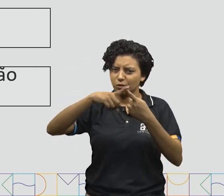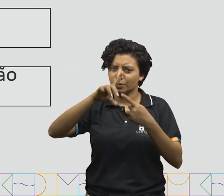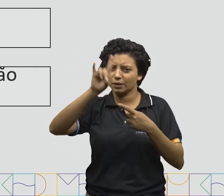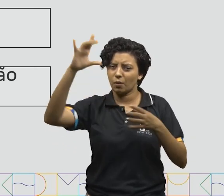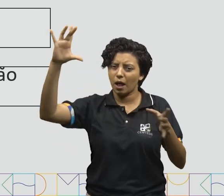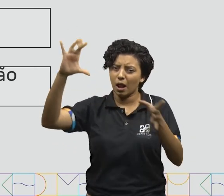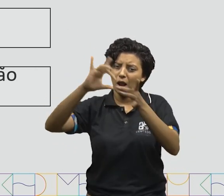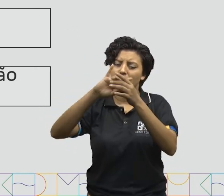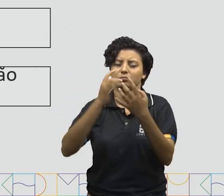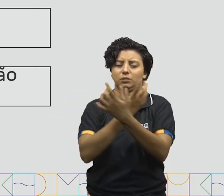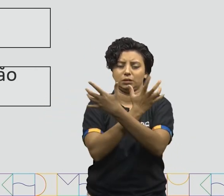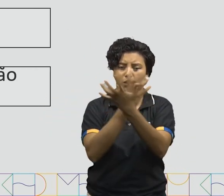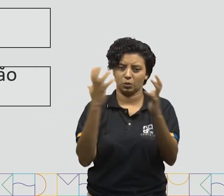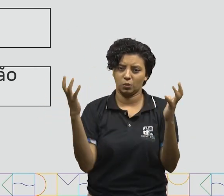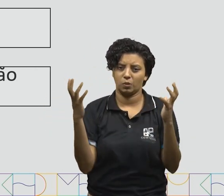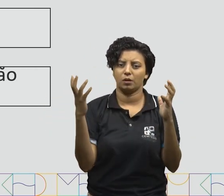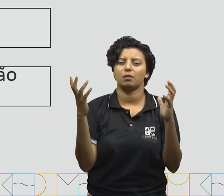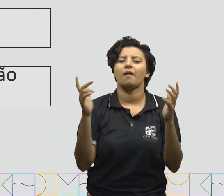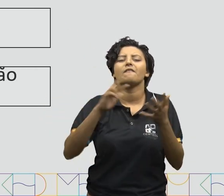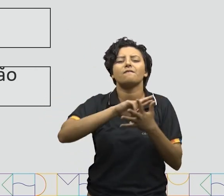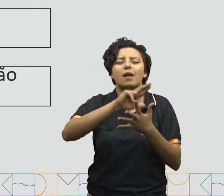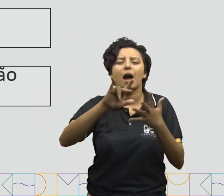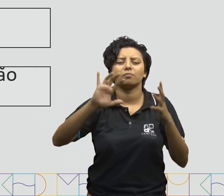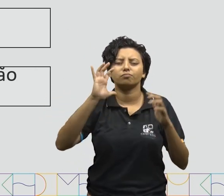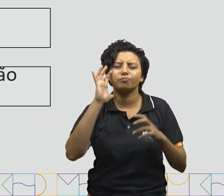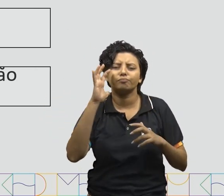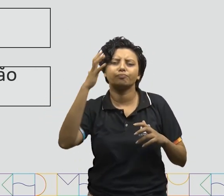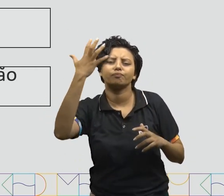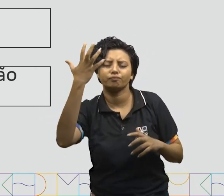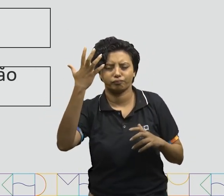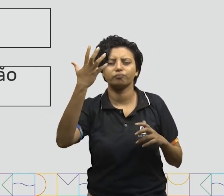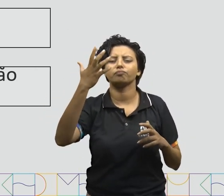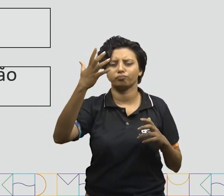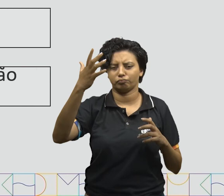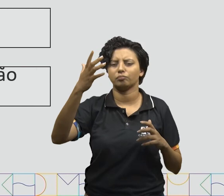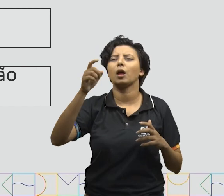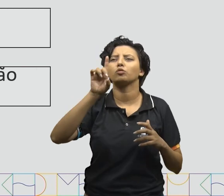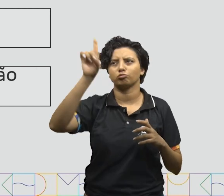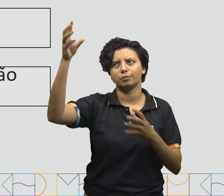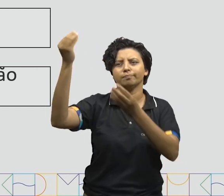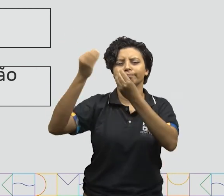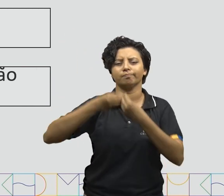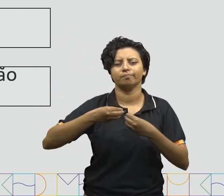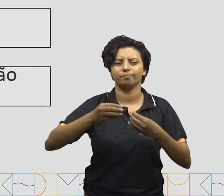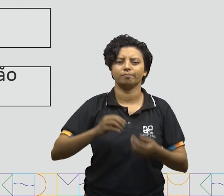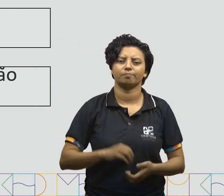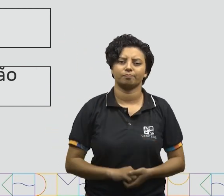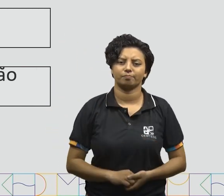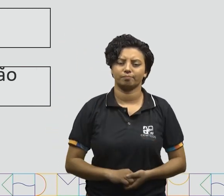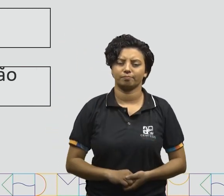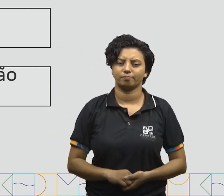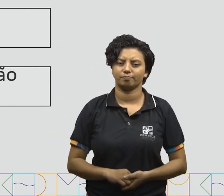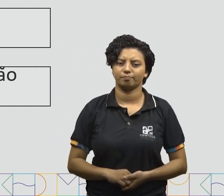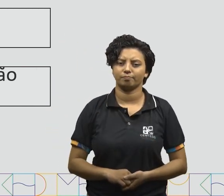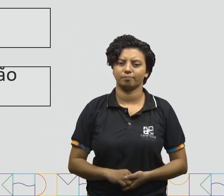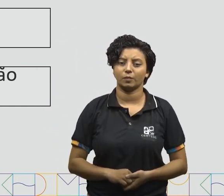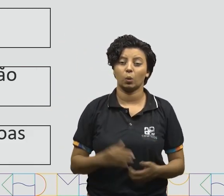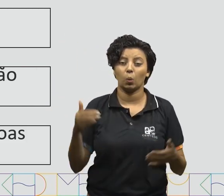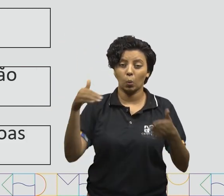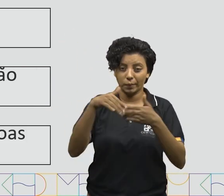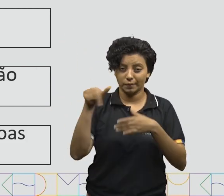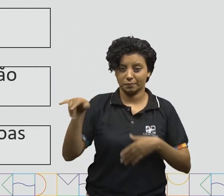relacionados à natureza. Para eles, os vários acontecimentos naturais tinham ligação com os deuses.